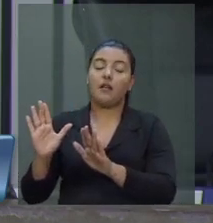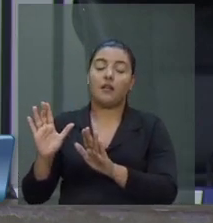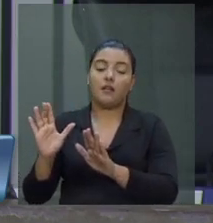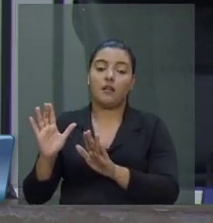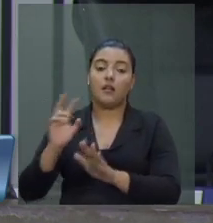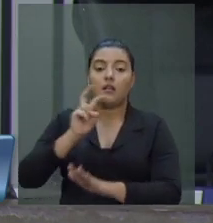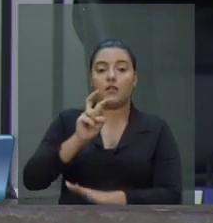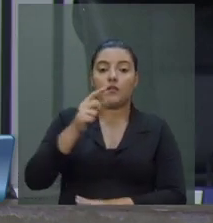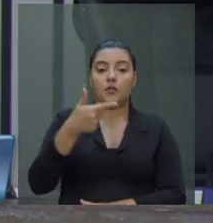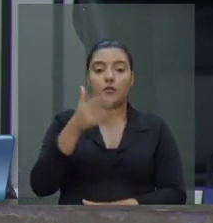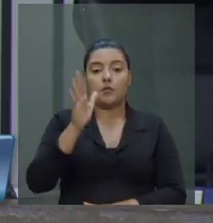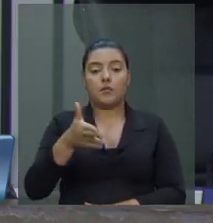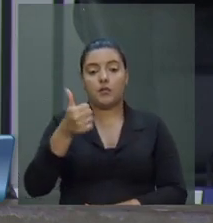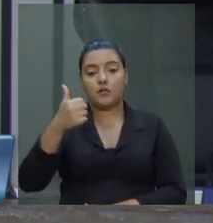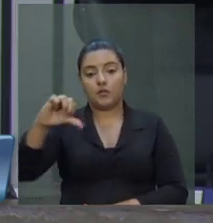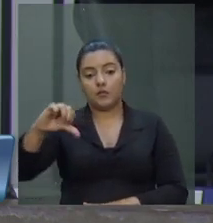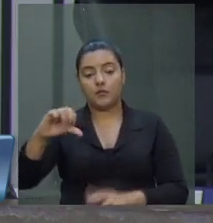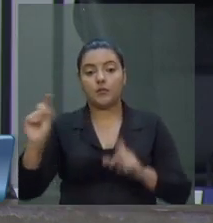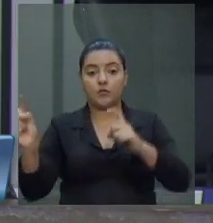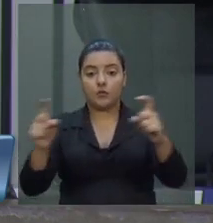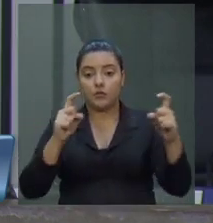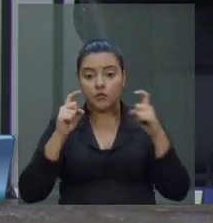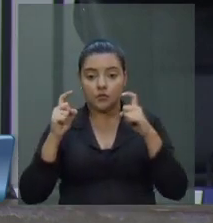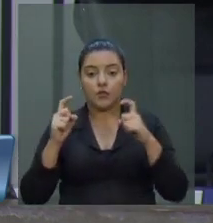matéria 52/19. Em discussão.